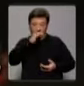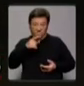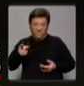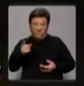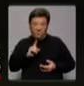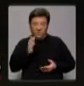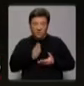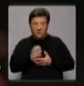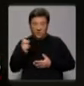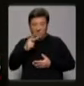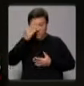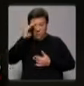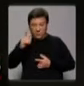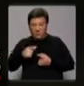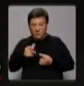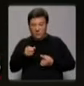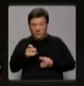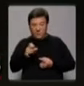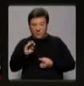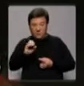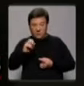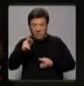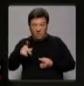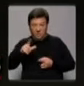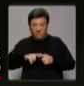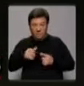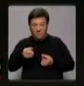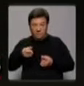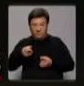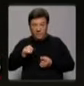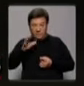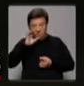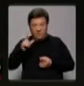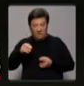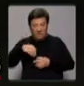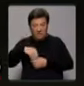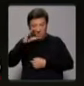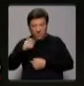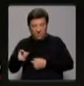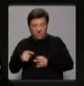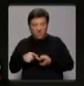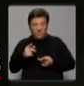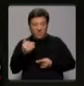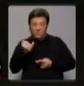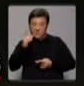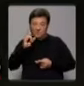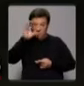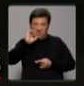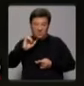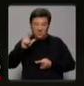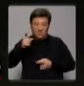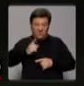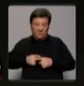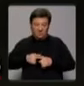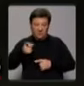não é só da nova democracia o pazo o partido socialista grego faz parte do atual governo o eh vice-primeiro-ministro da da